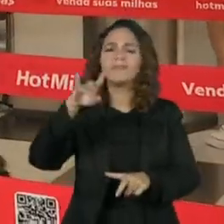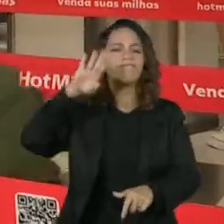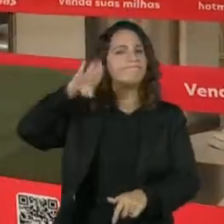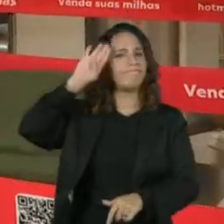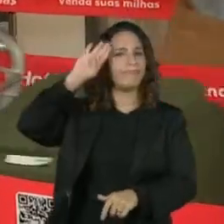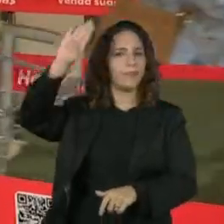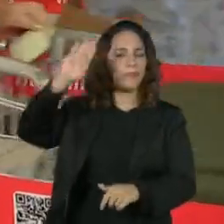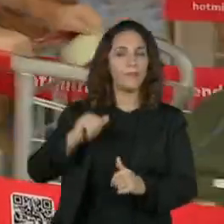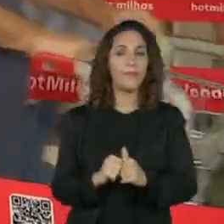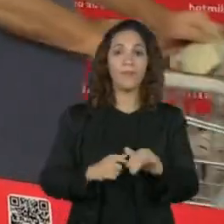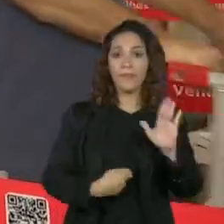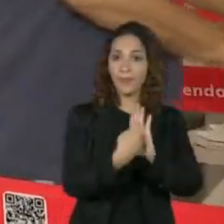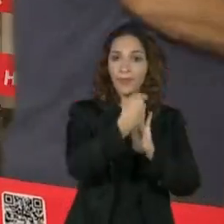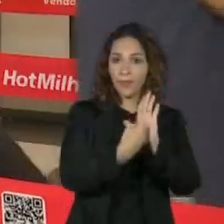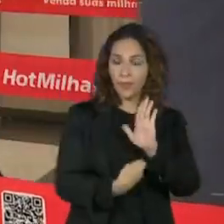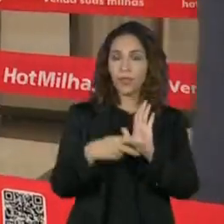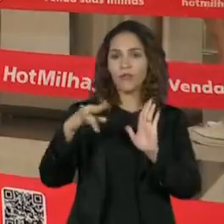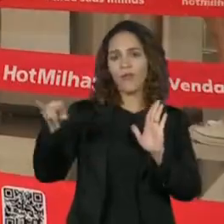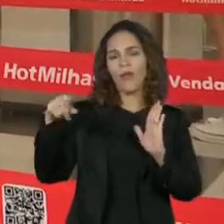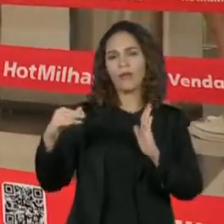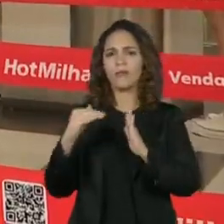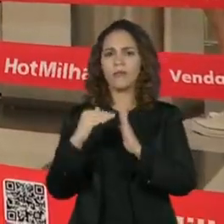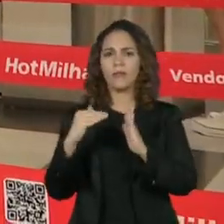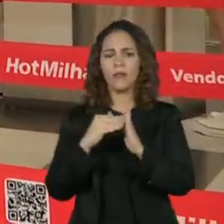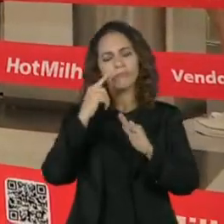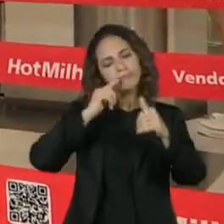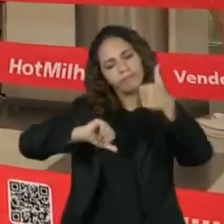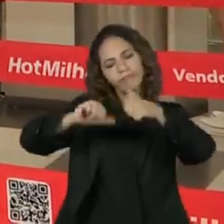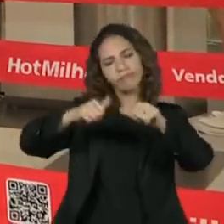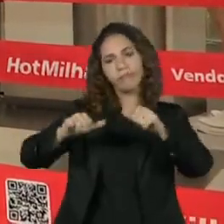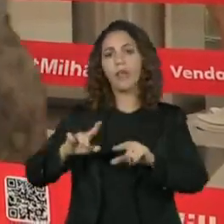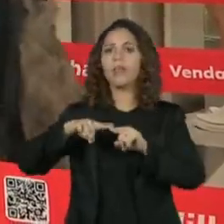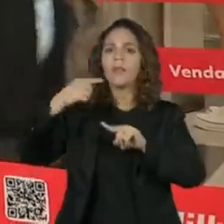essencial. O texto segue para a votação no Senado e só depois disso poderá entrar em vigor.